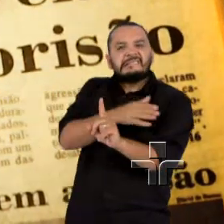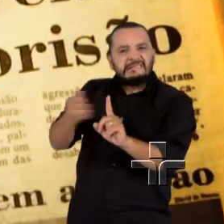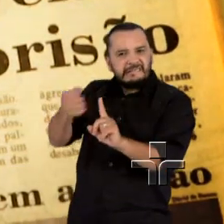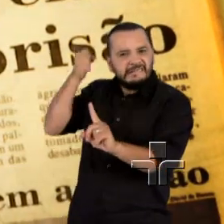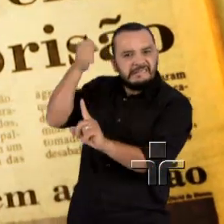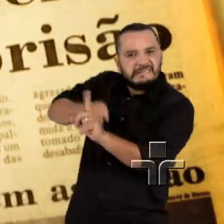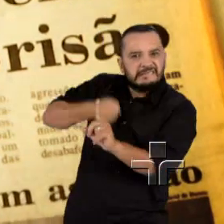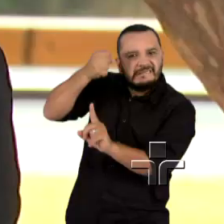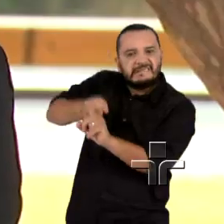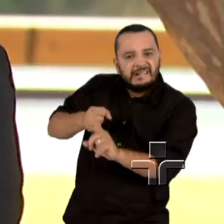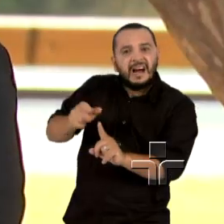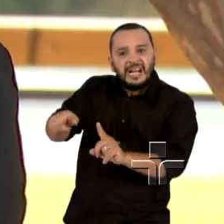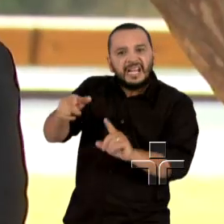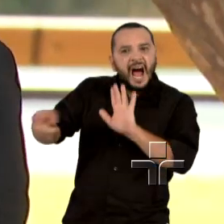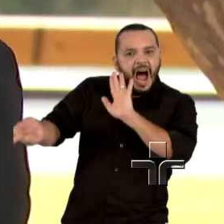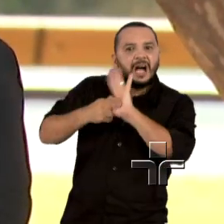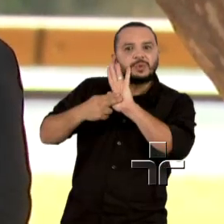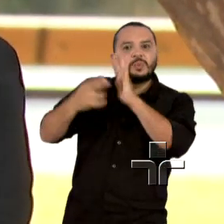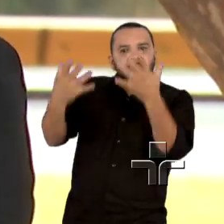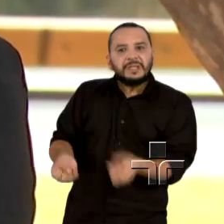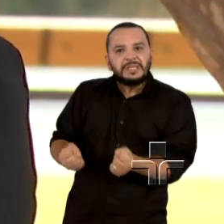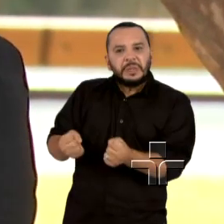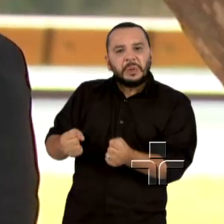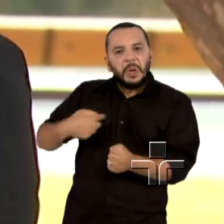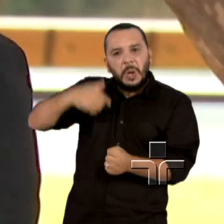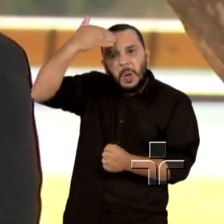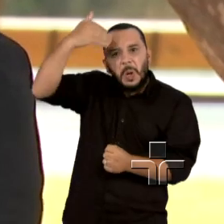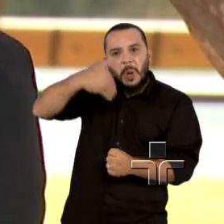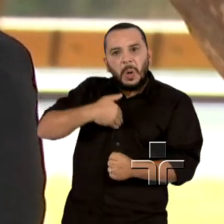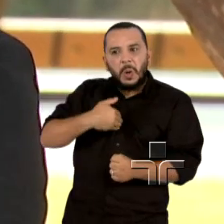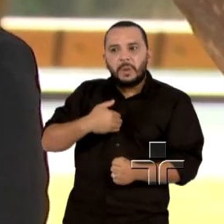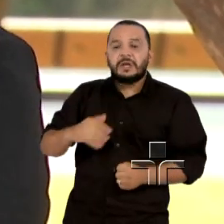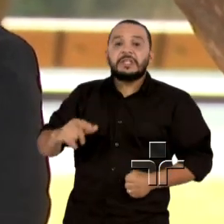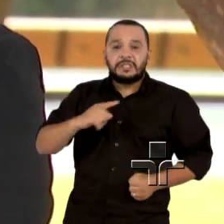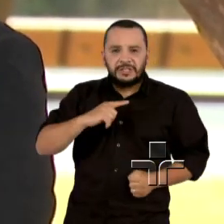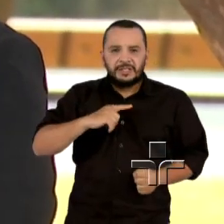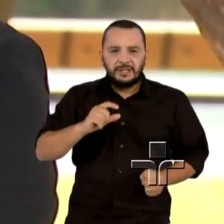para confessar o crime. Eles pegavam um tipo como que fosse um grampo